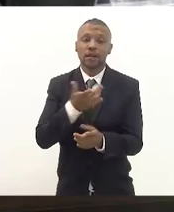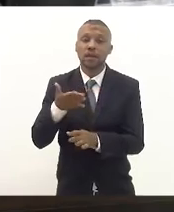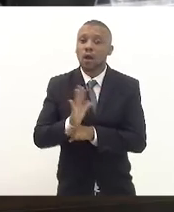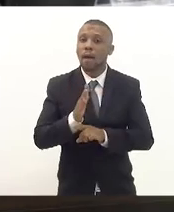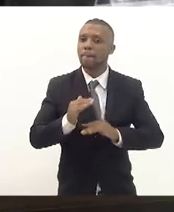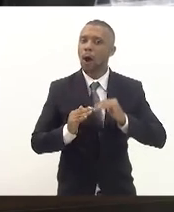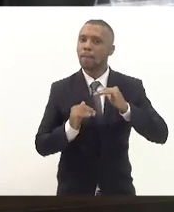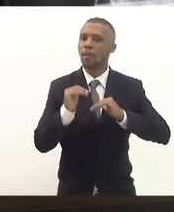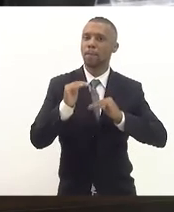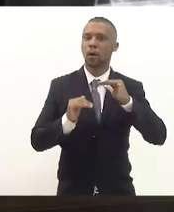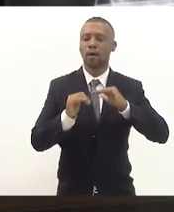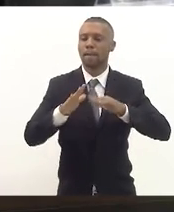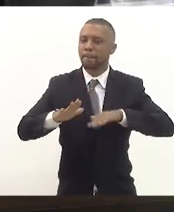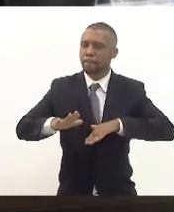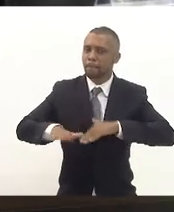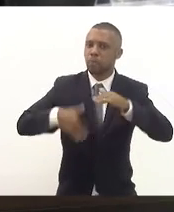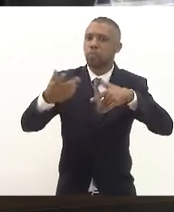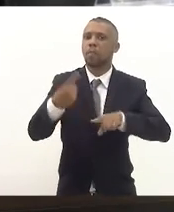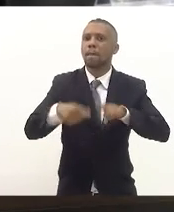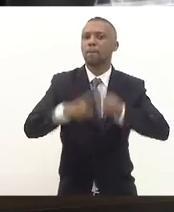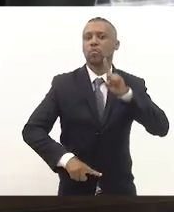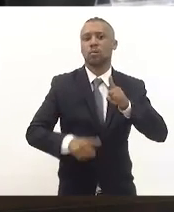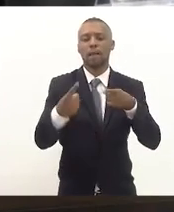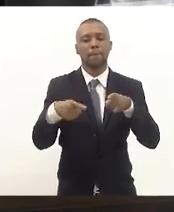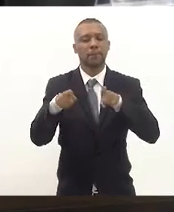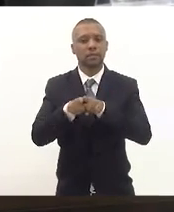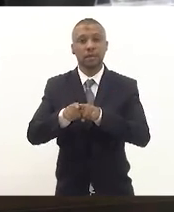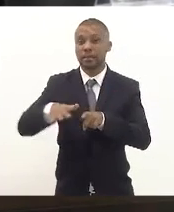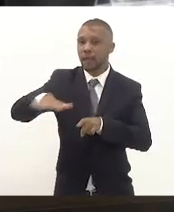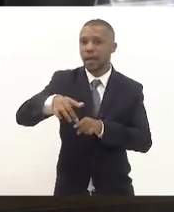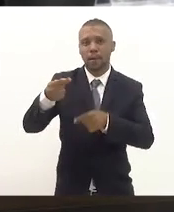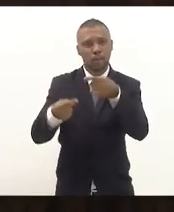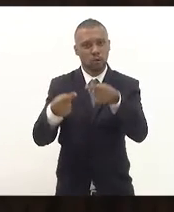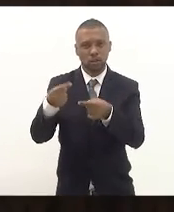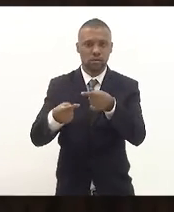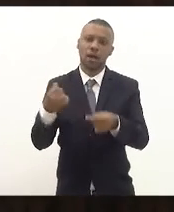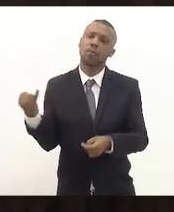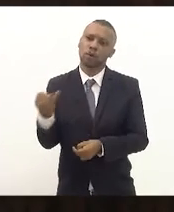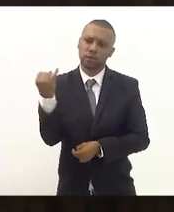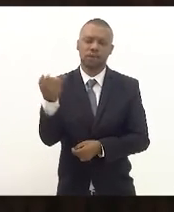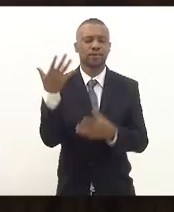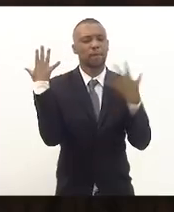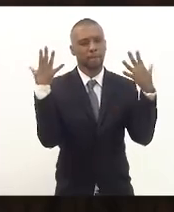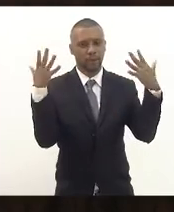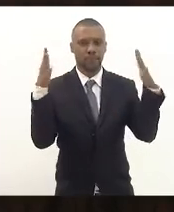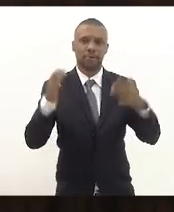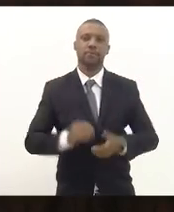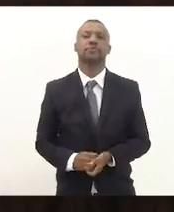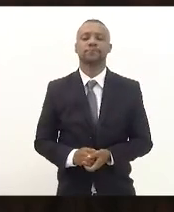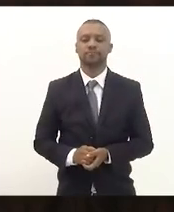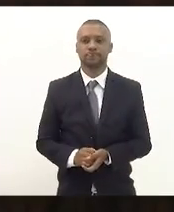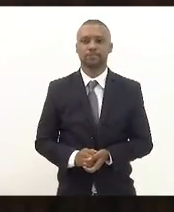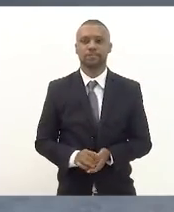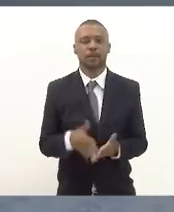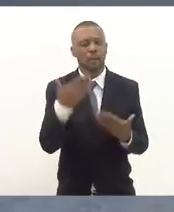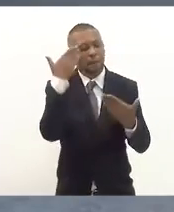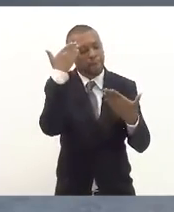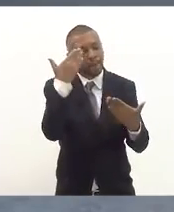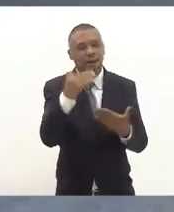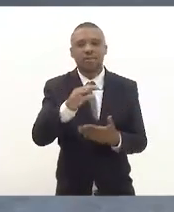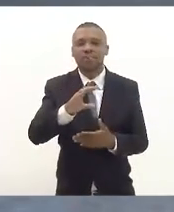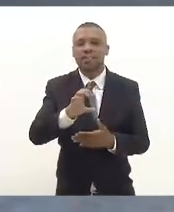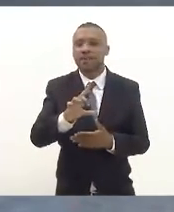para fazer você crescer cada vez mais a parceria na política é muito importante parabéns e obrigado